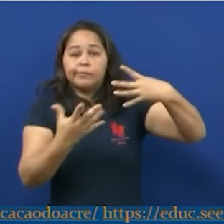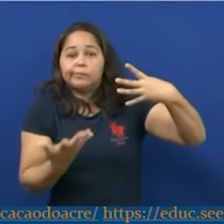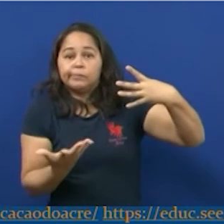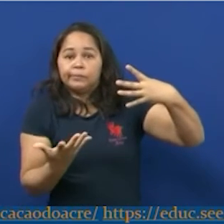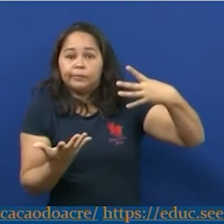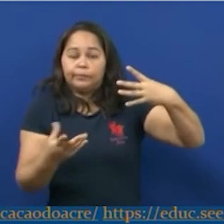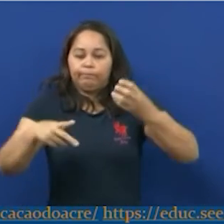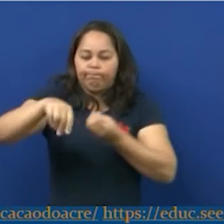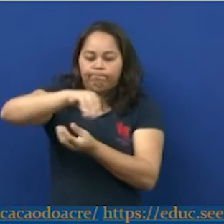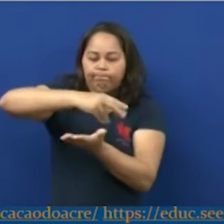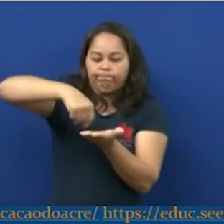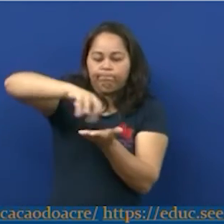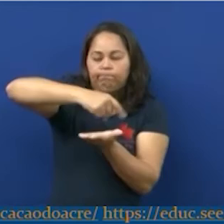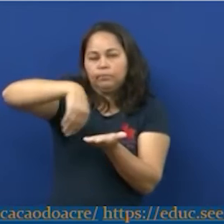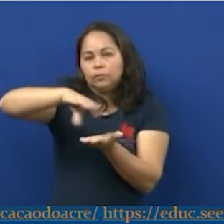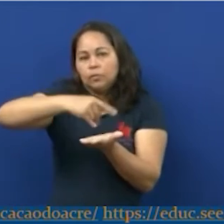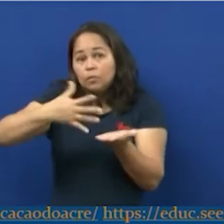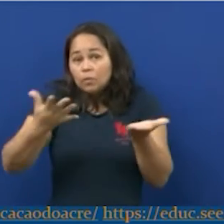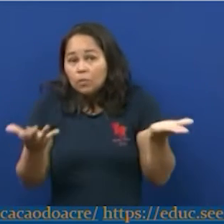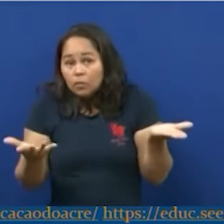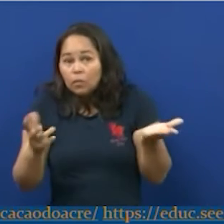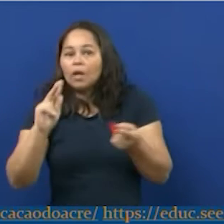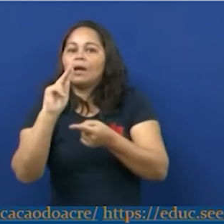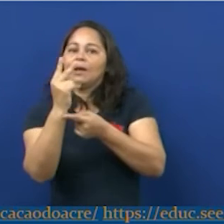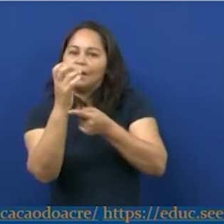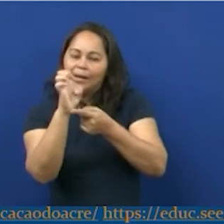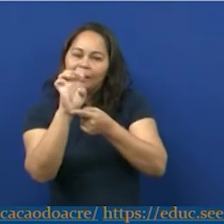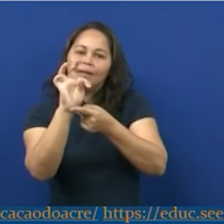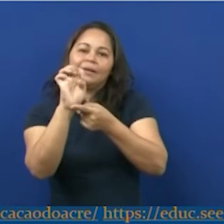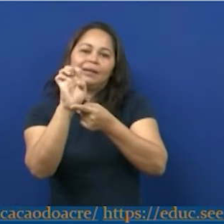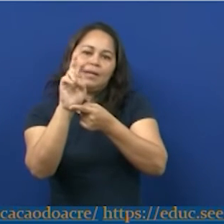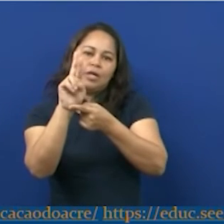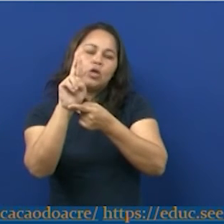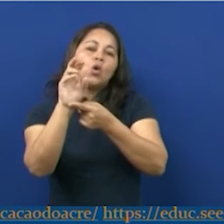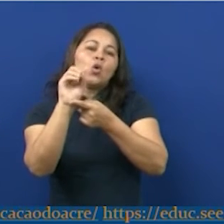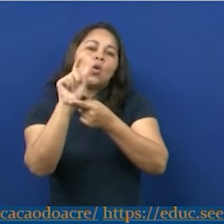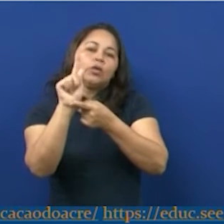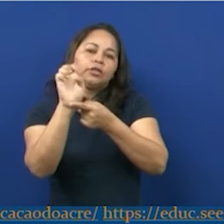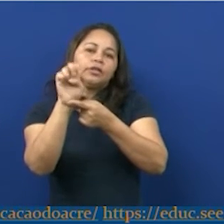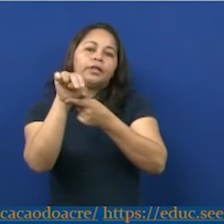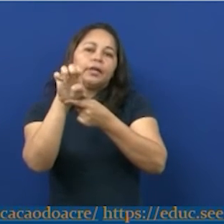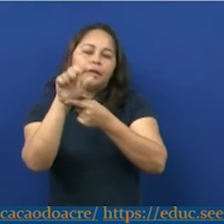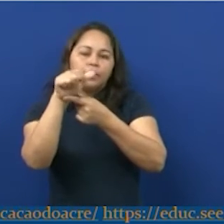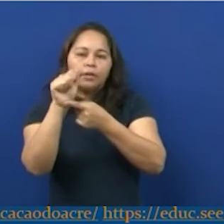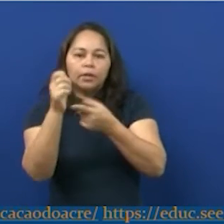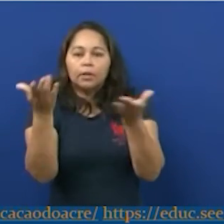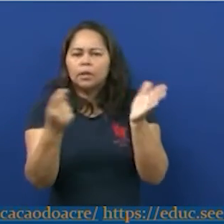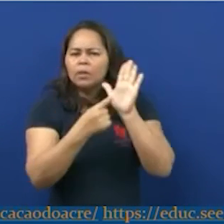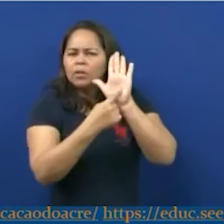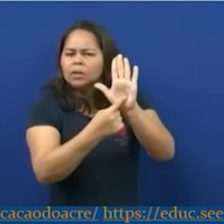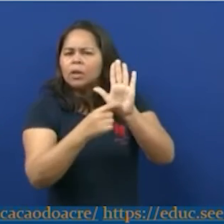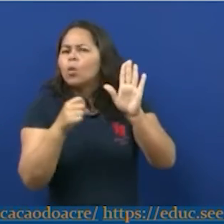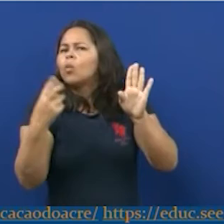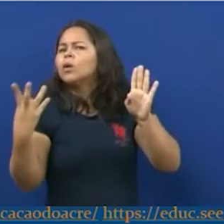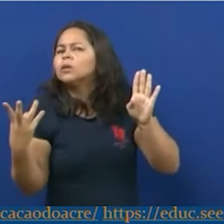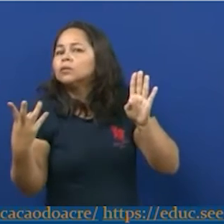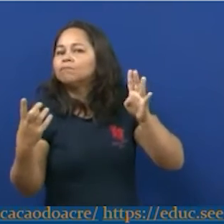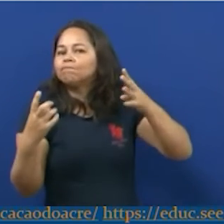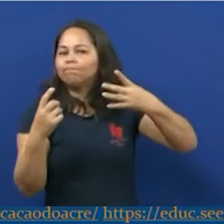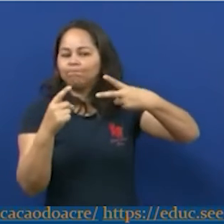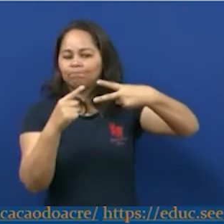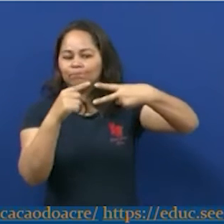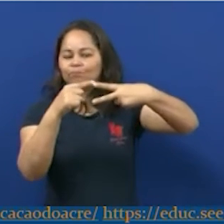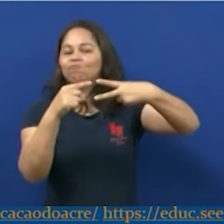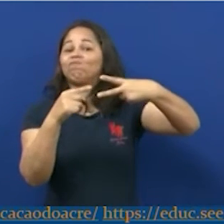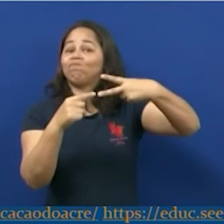água. Então, automaticamente é uma mistura heterogênea. E ela apresenta quantas fases?